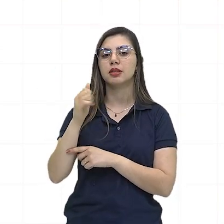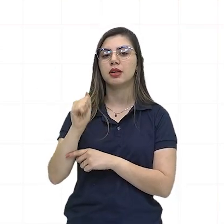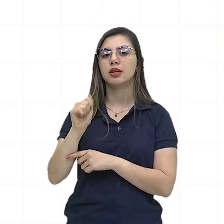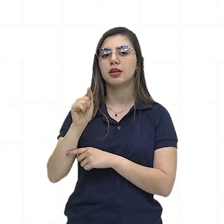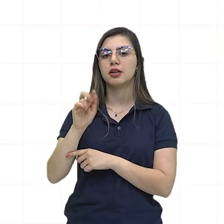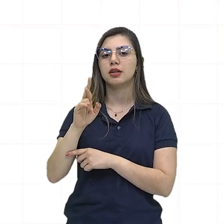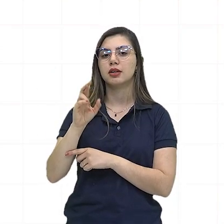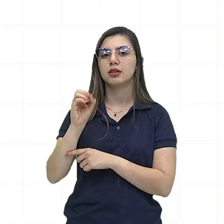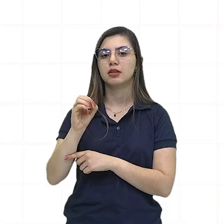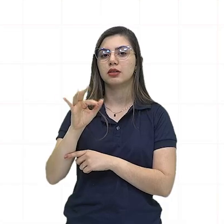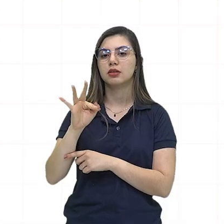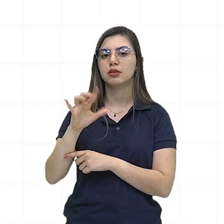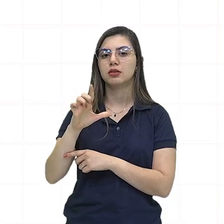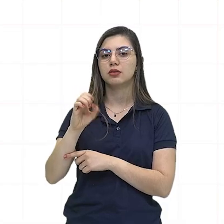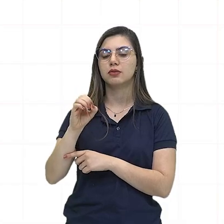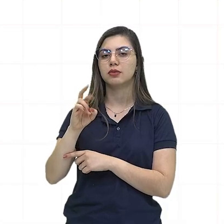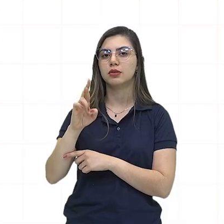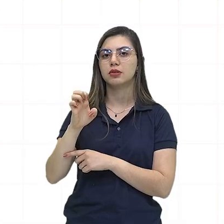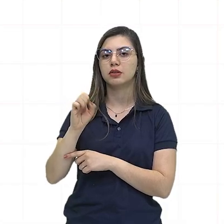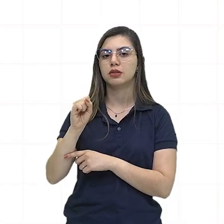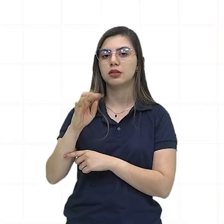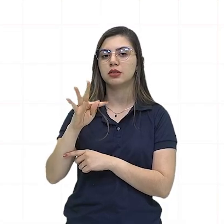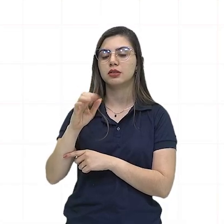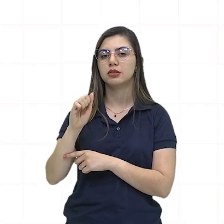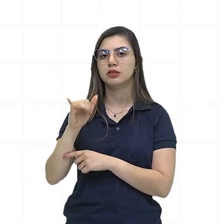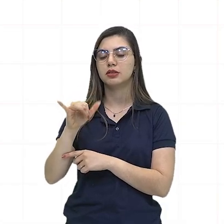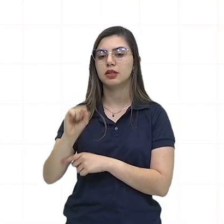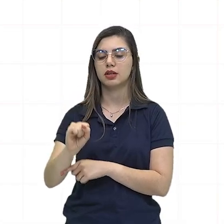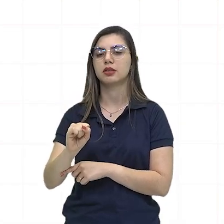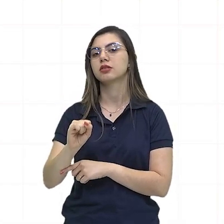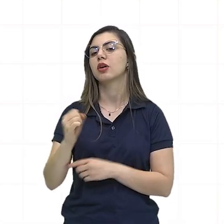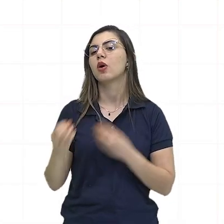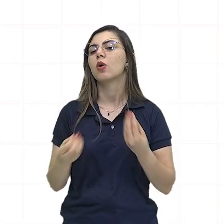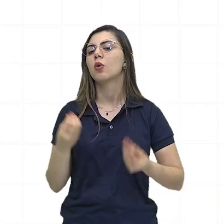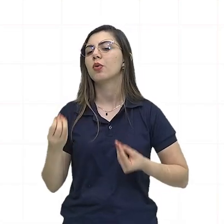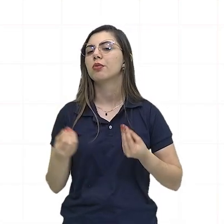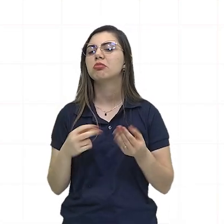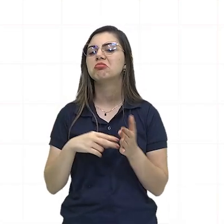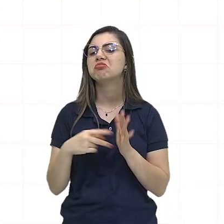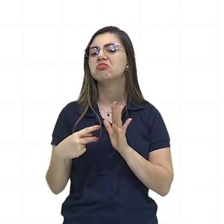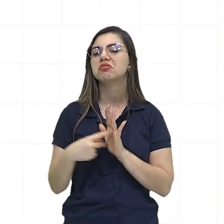as nossas florestas, os nossos solos. Então, os sistemas